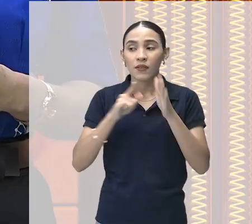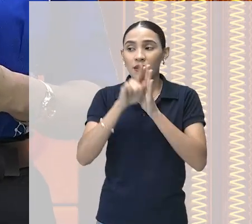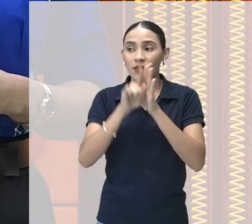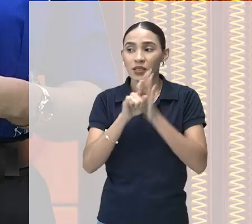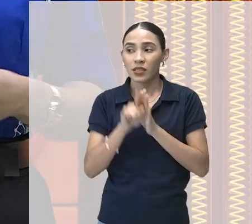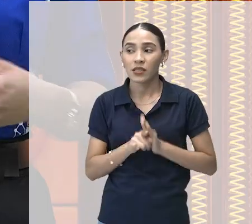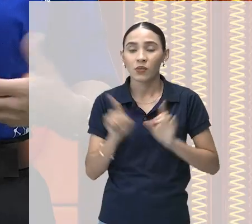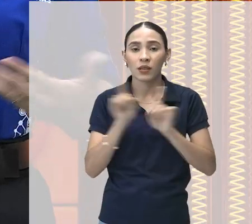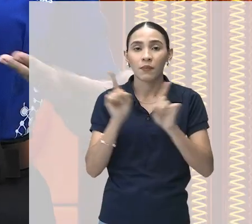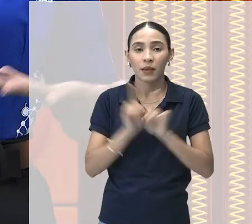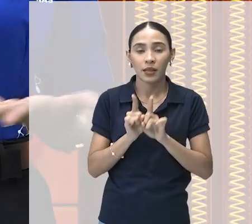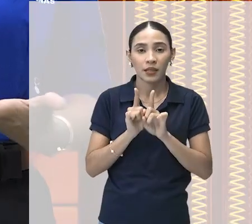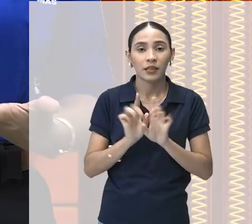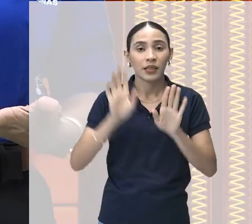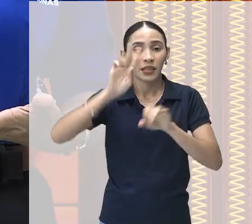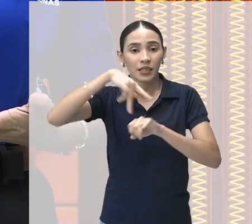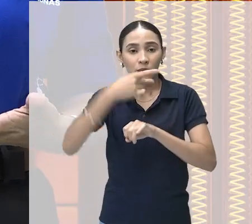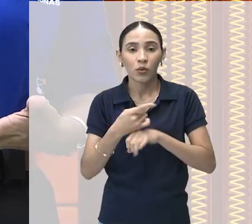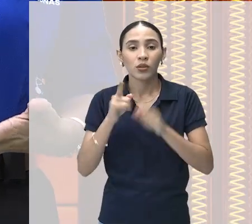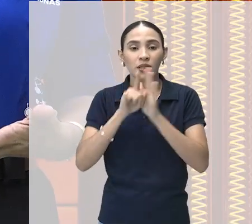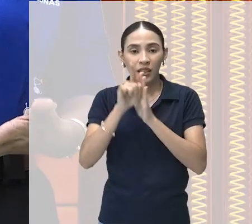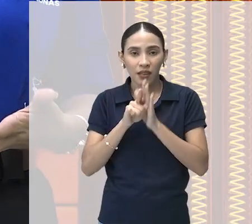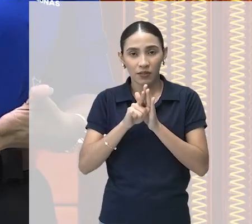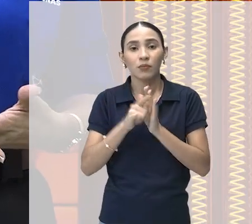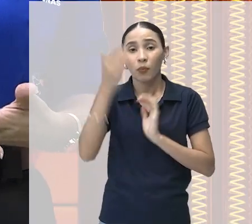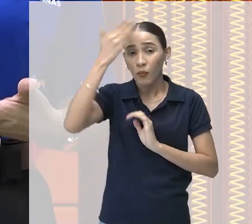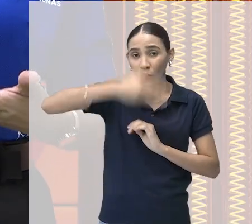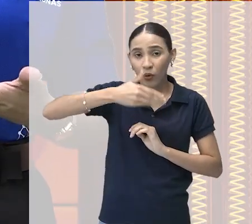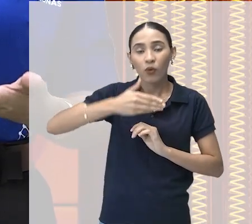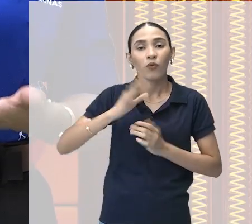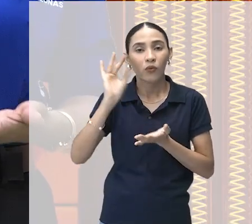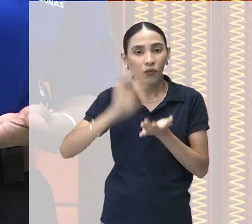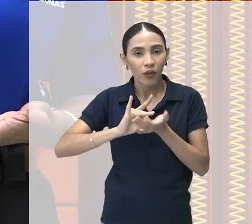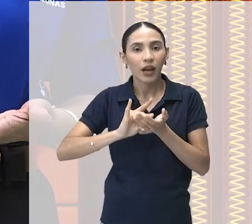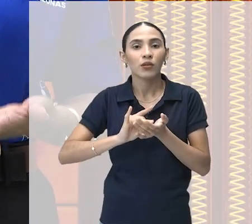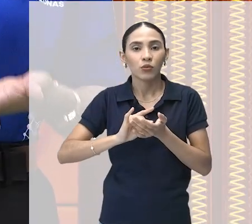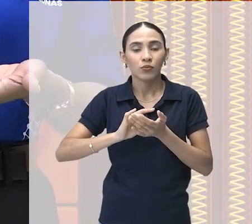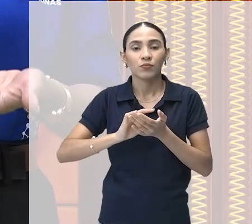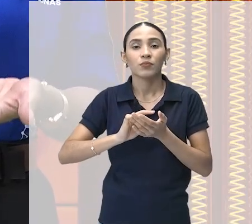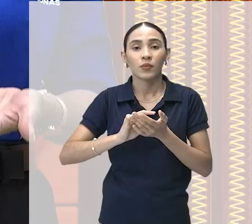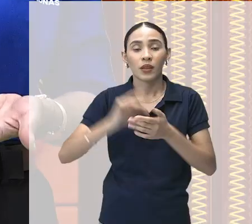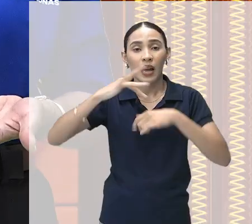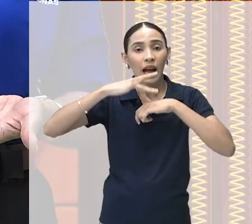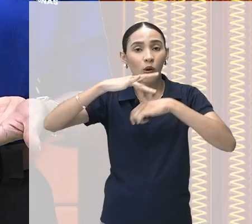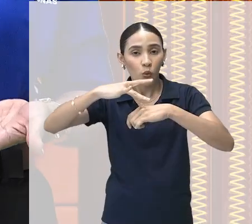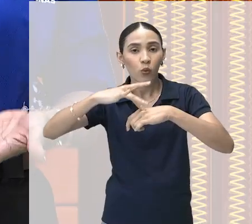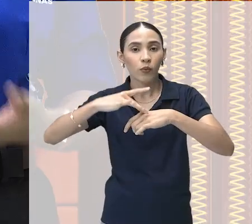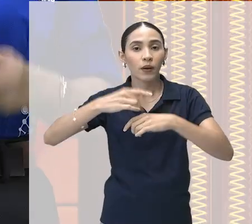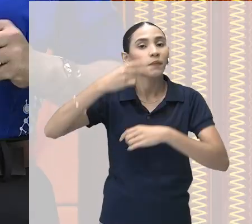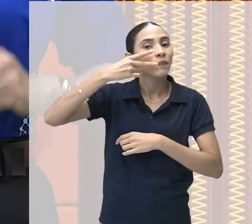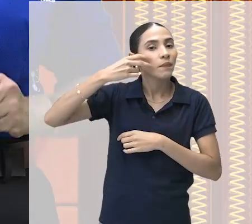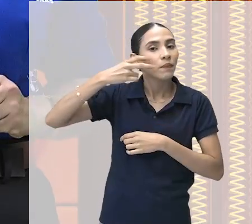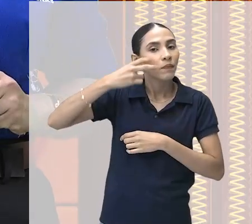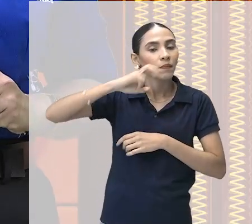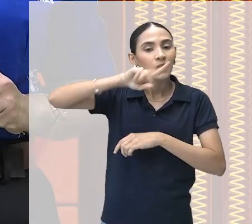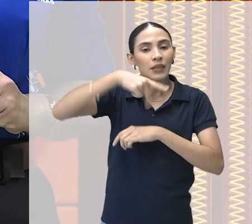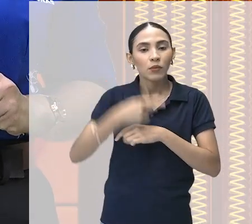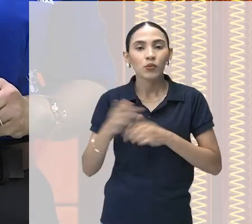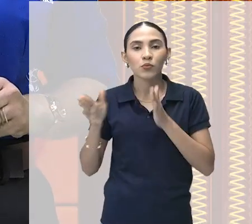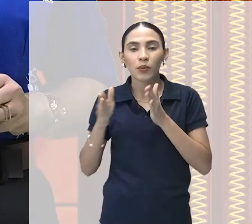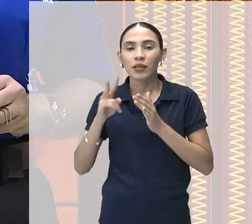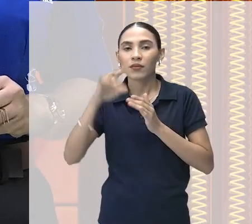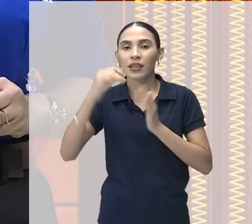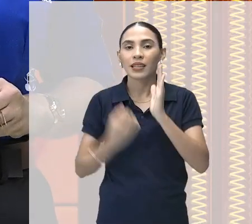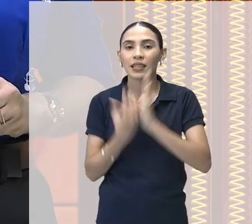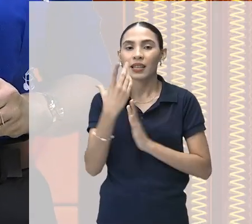investigação, certo? E nessa investigação comprovou-se a culpa, né, de Fernando Collor de Mello, e nesse momento vai